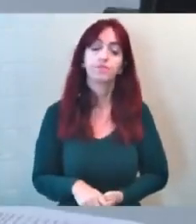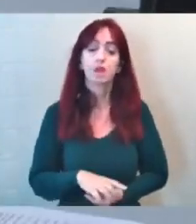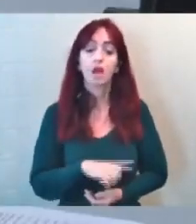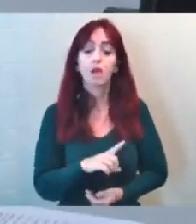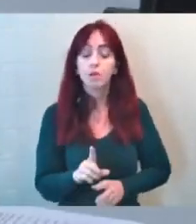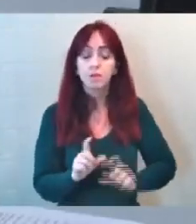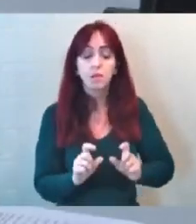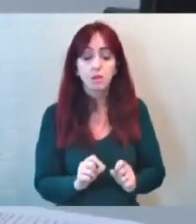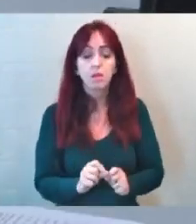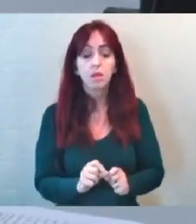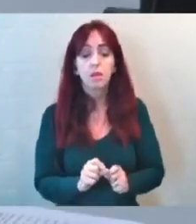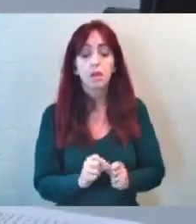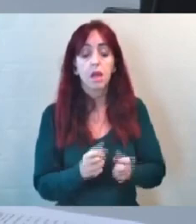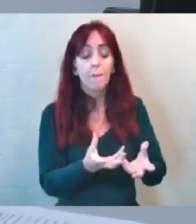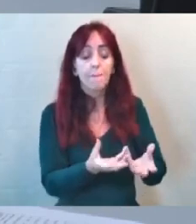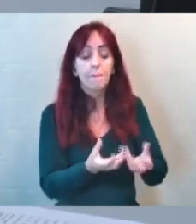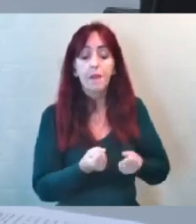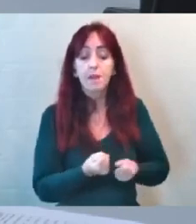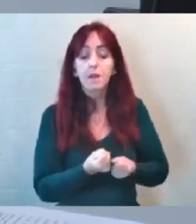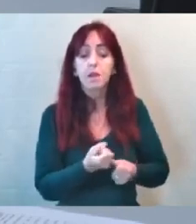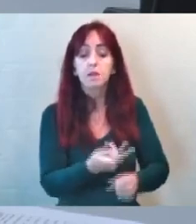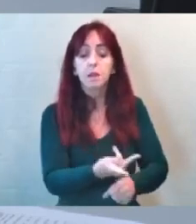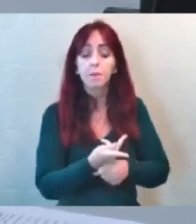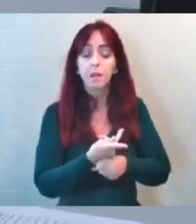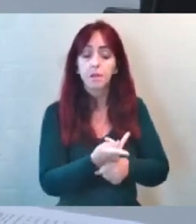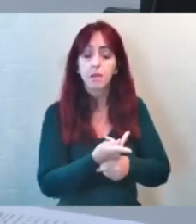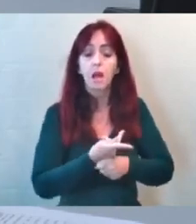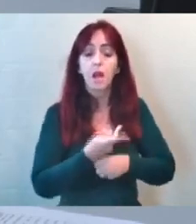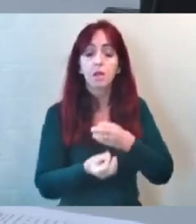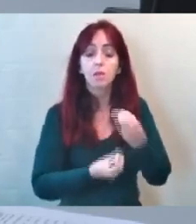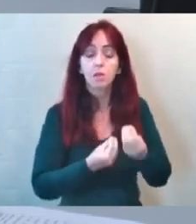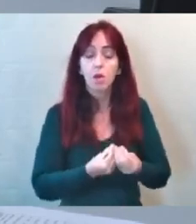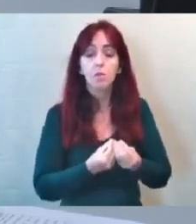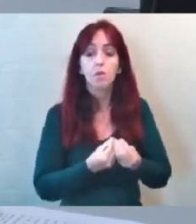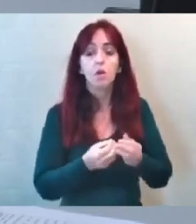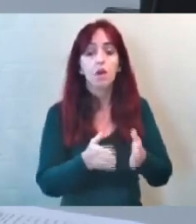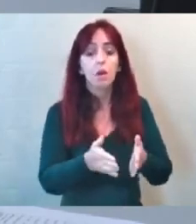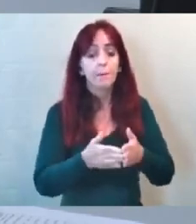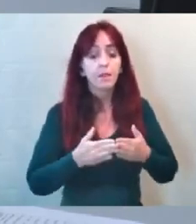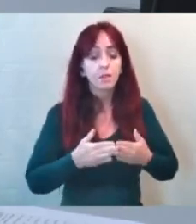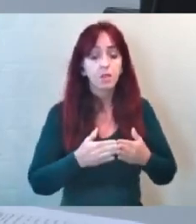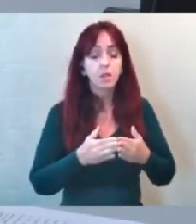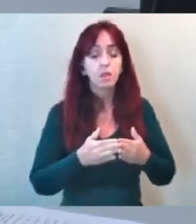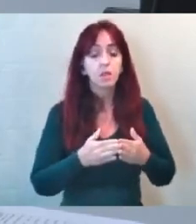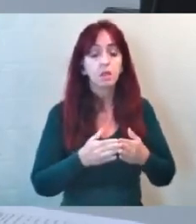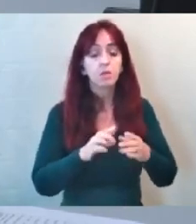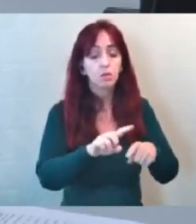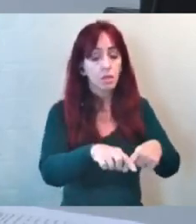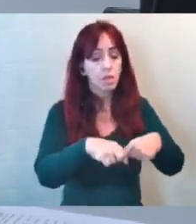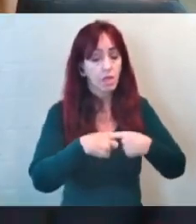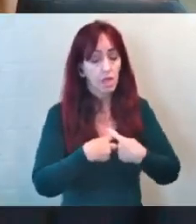Vocês estão pegando de volta o dinheiro emprestado através de pedidos de créditos em viagens compradas pelo município.